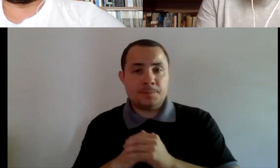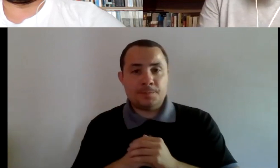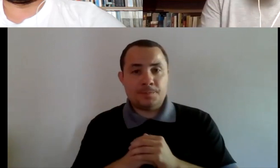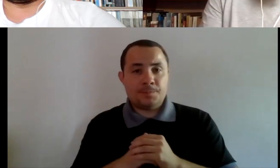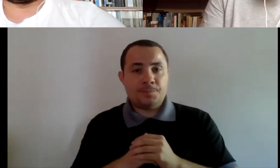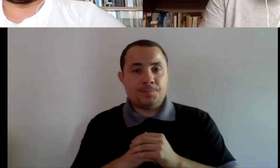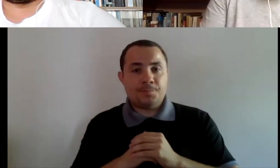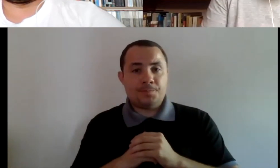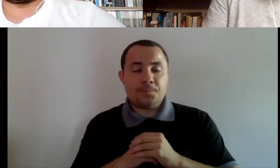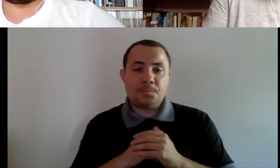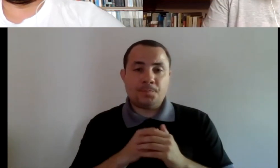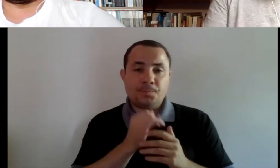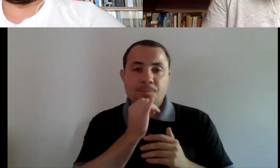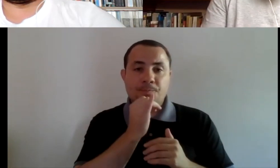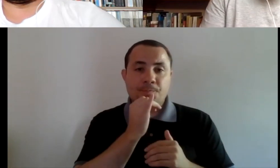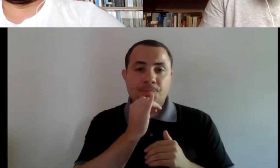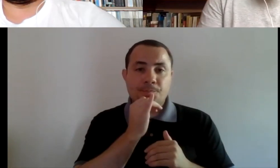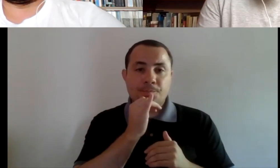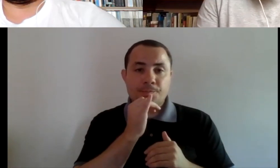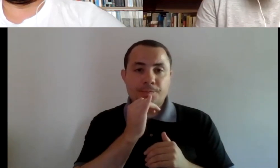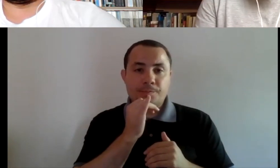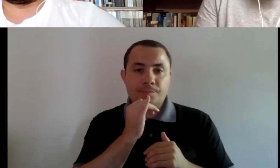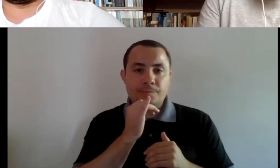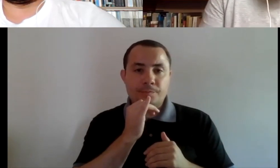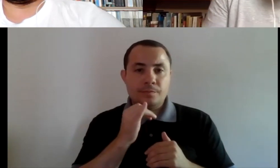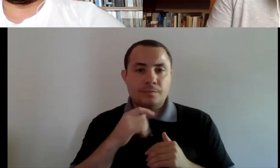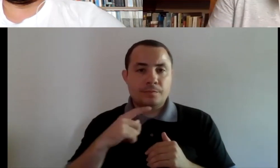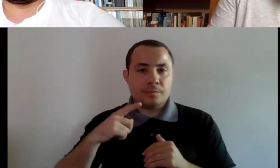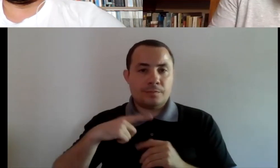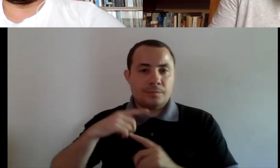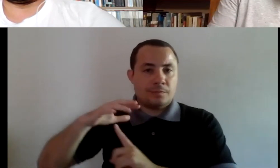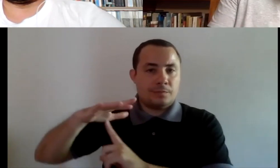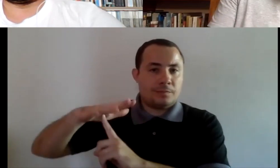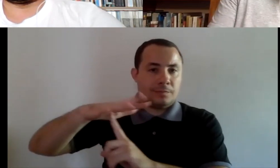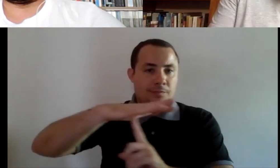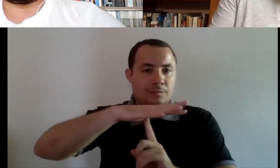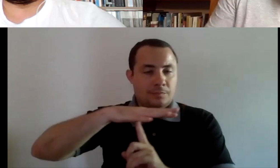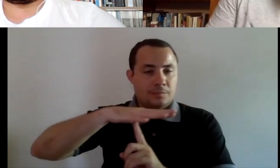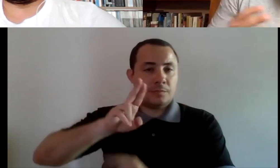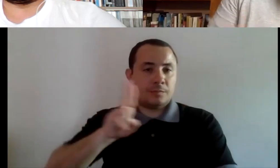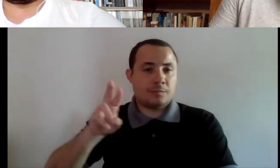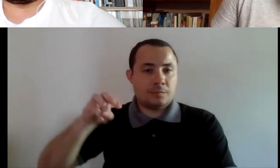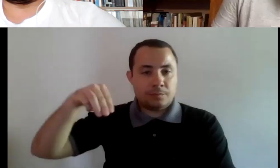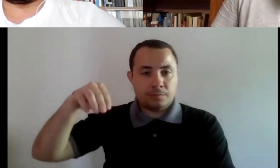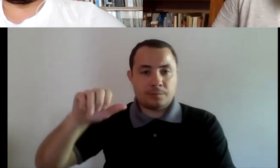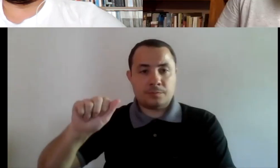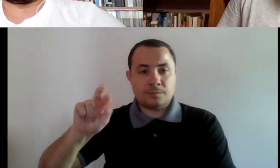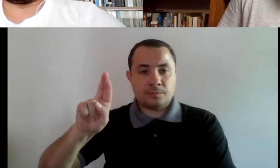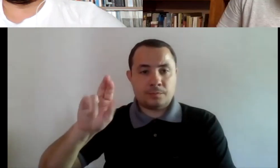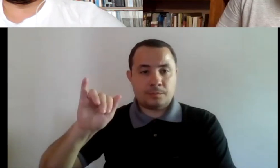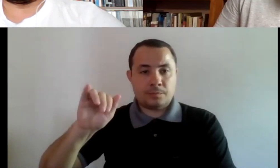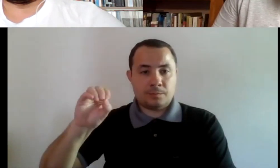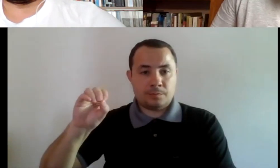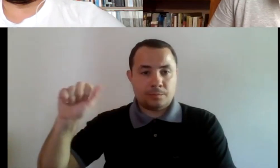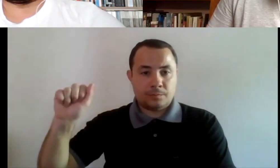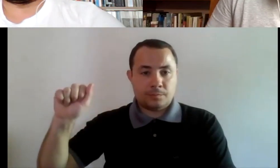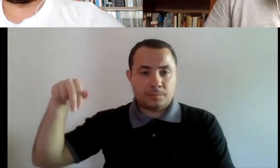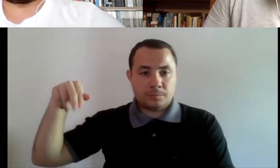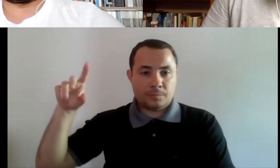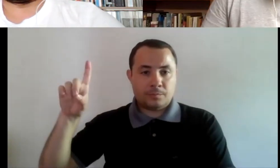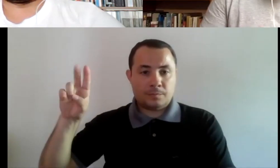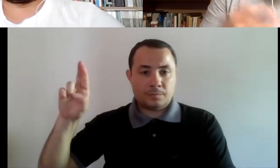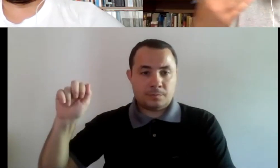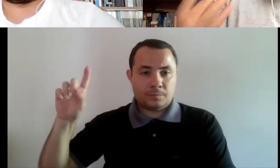talvez, é a Feira Miolos, que tem na Biblioteca Mário de Andrade, que é talvez a maior feira de livros independentes,